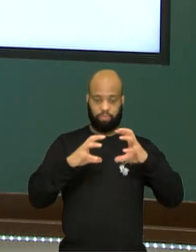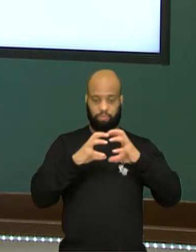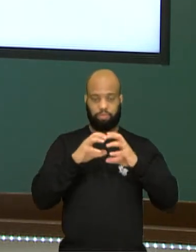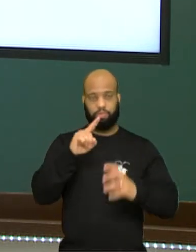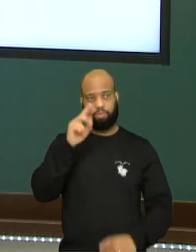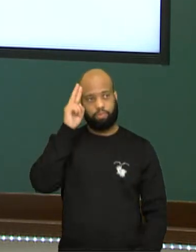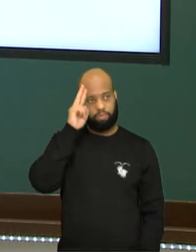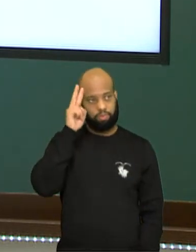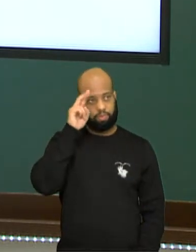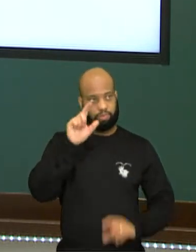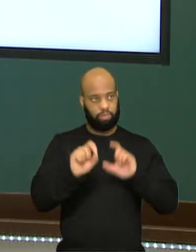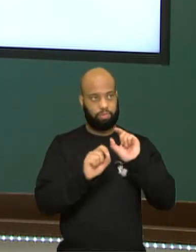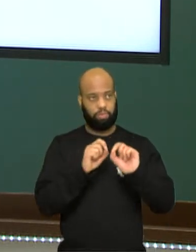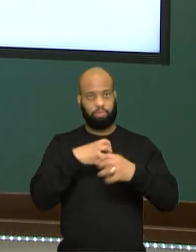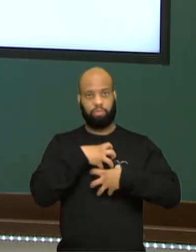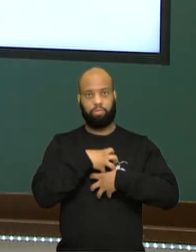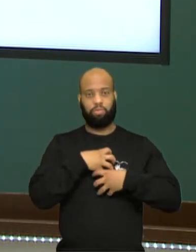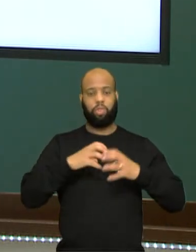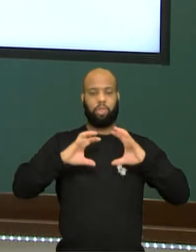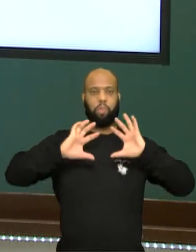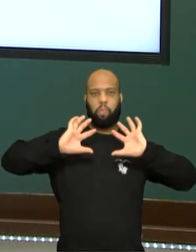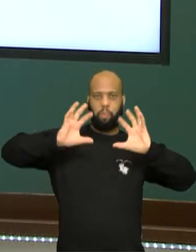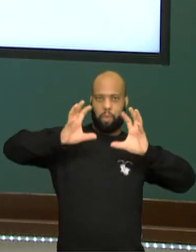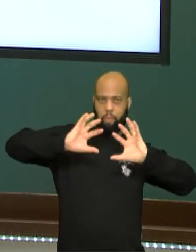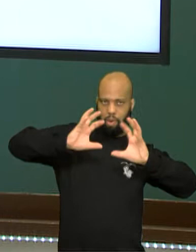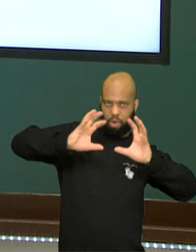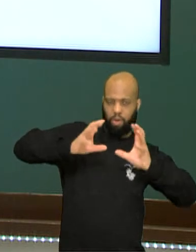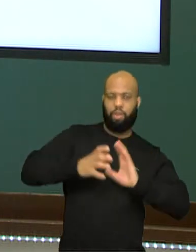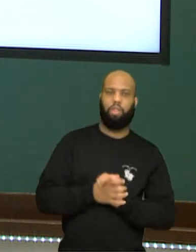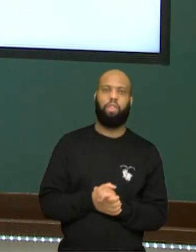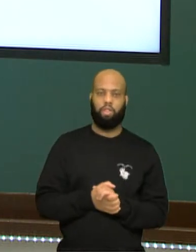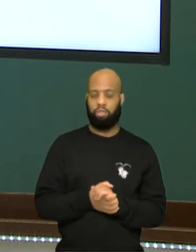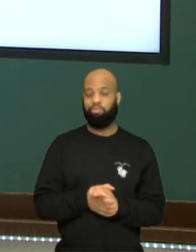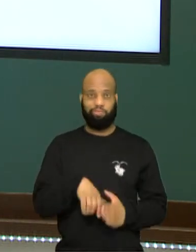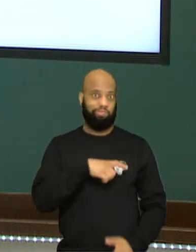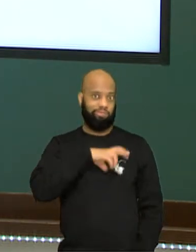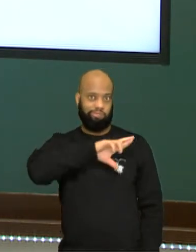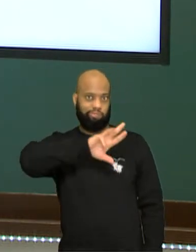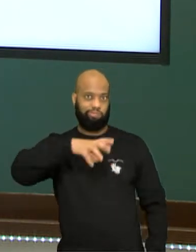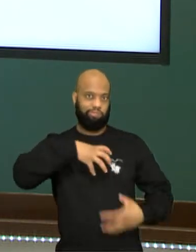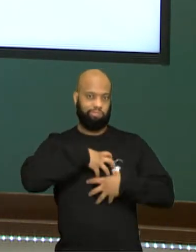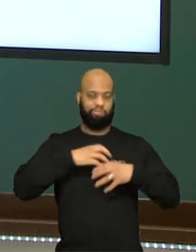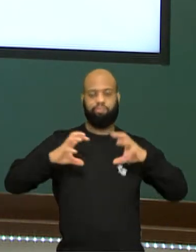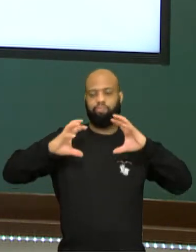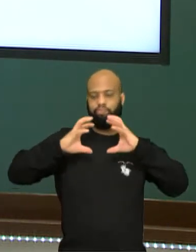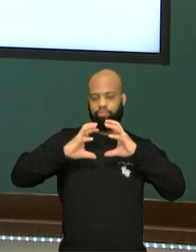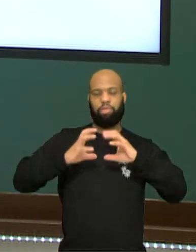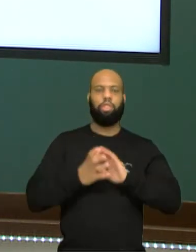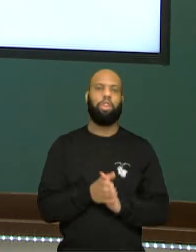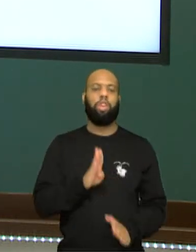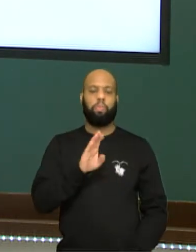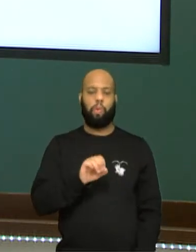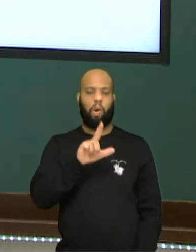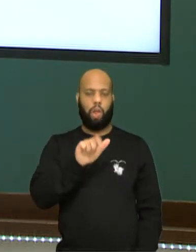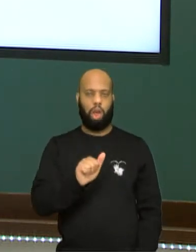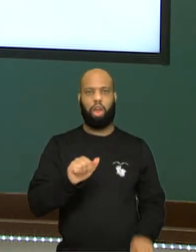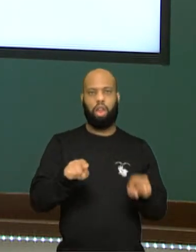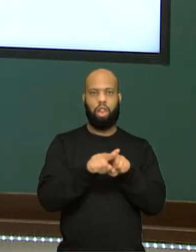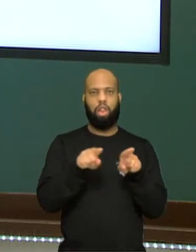cabeça de vocês verem o formato por exemplo de uma bola um formato em geral não é uma bola Uma